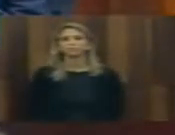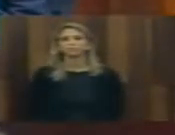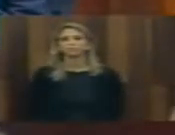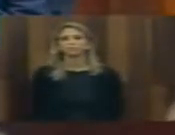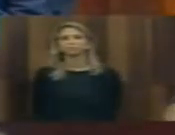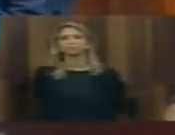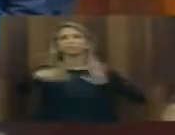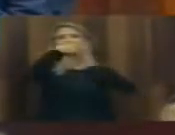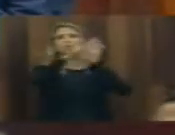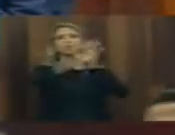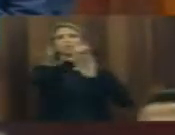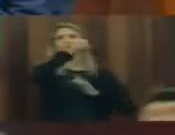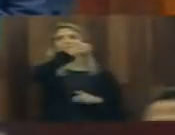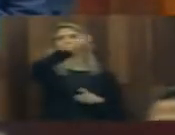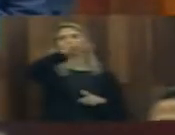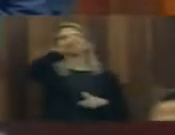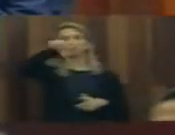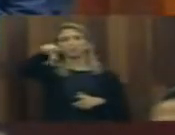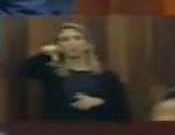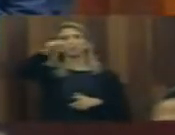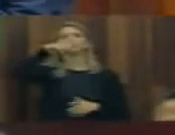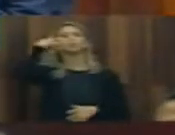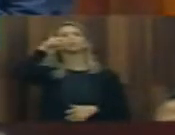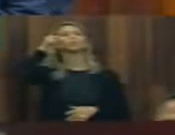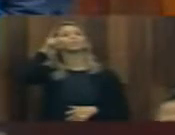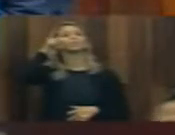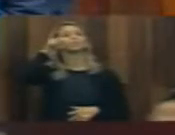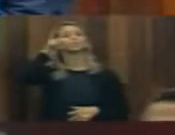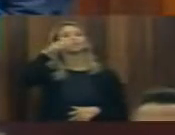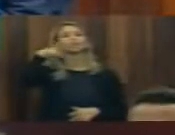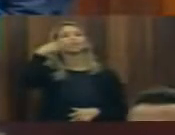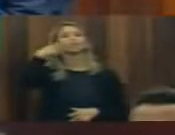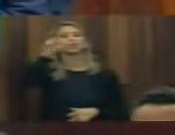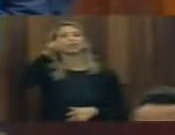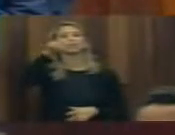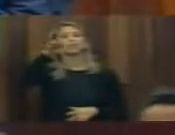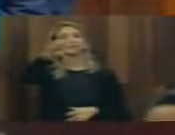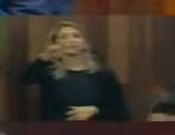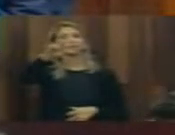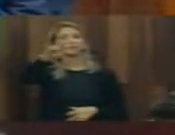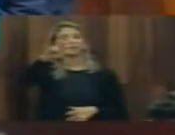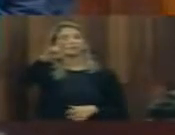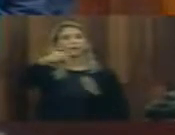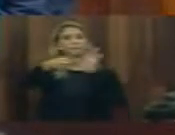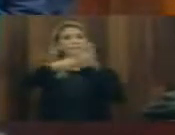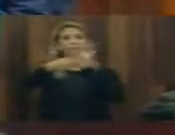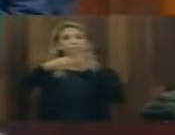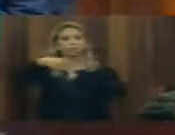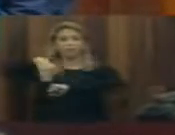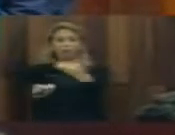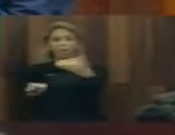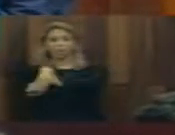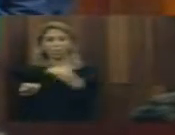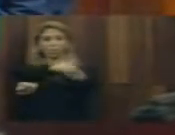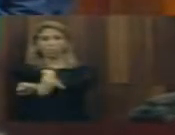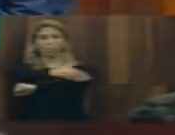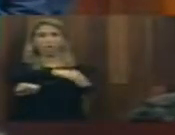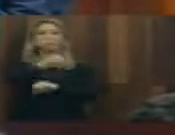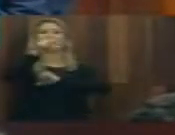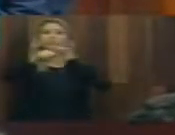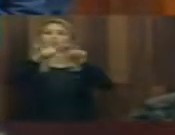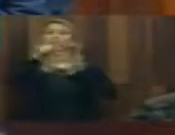Projeto de lei 159/19, promovente vereadora Adeí Novaes, passa a denominar-se Travessa Tássio Gomes de Lemos,